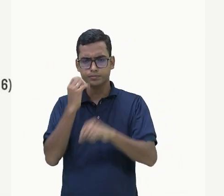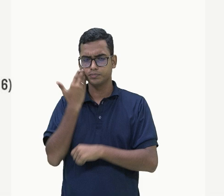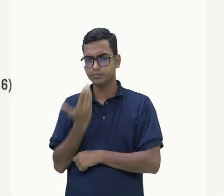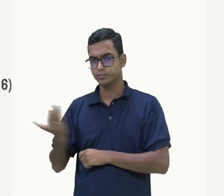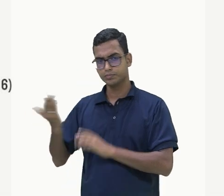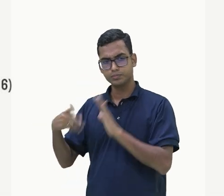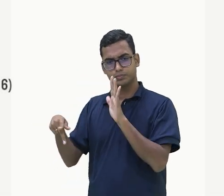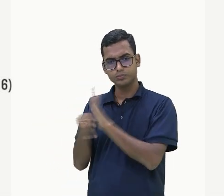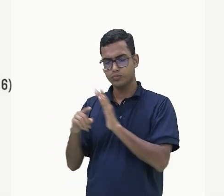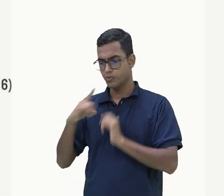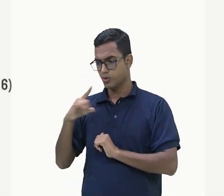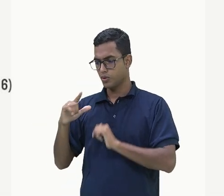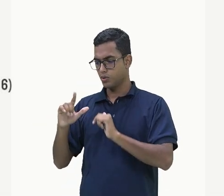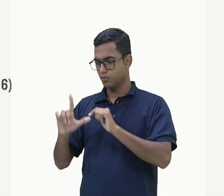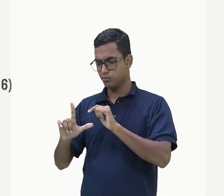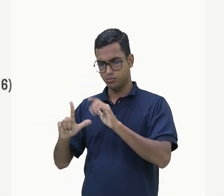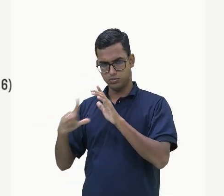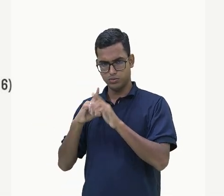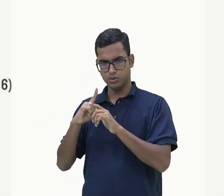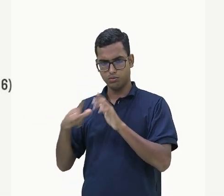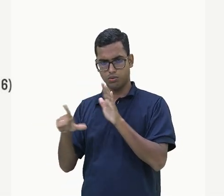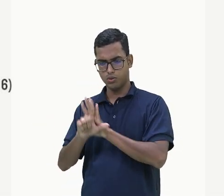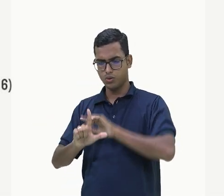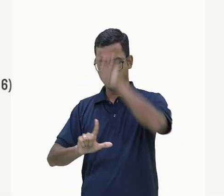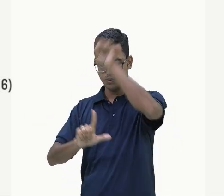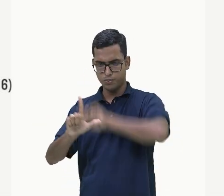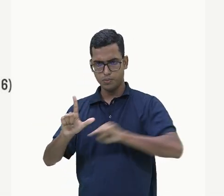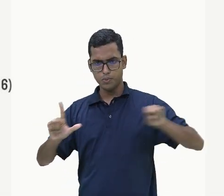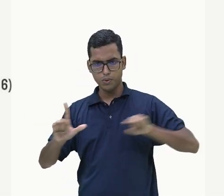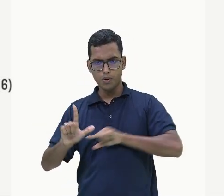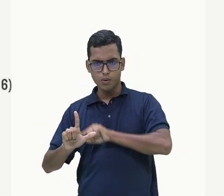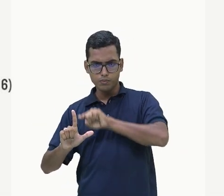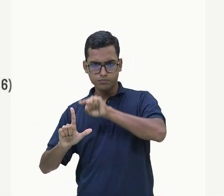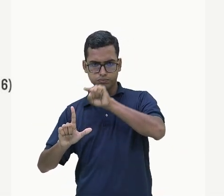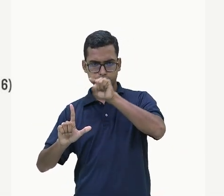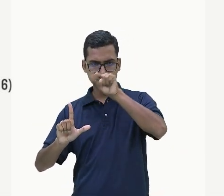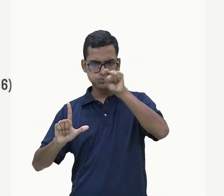ela cresce aqui nesse sentido, ó.